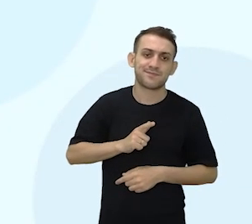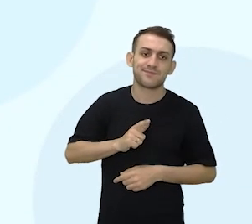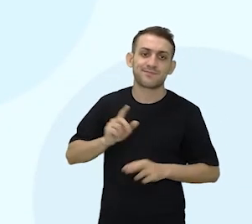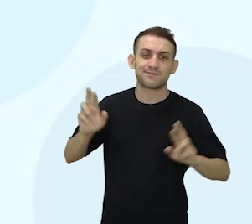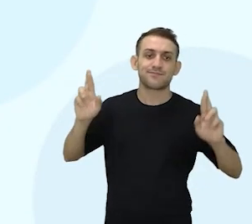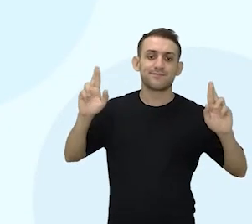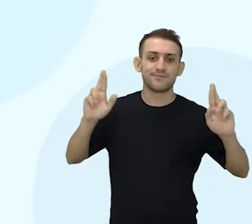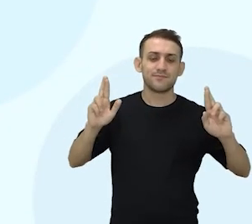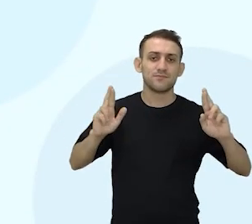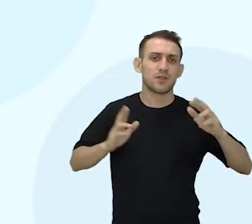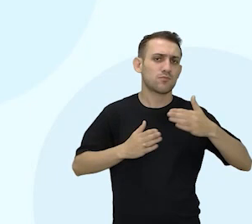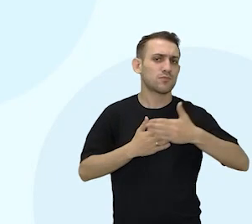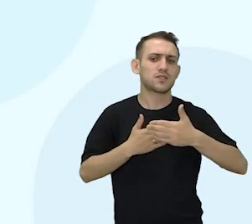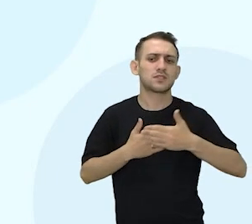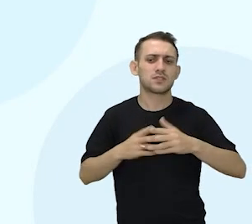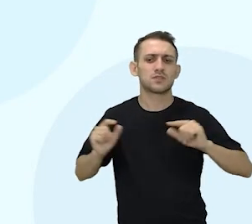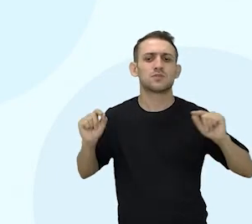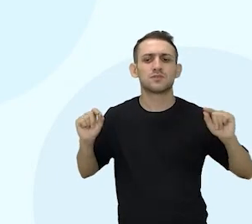Expectativa máxima aí, né?